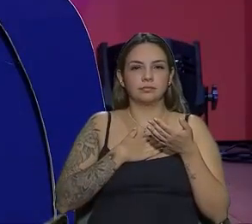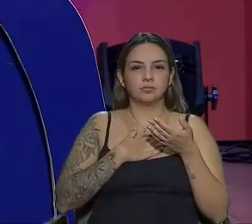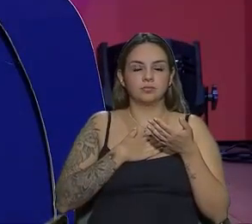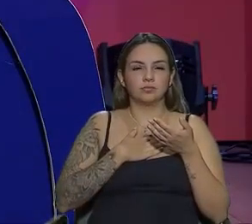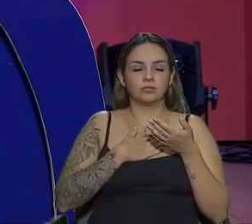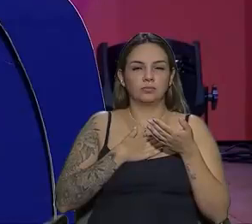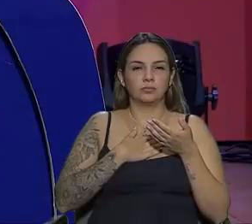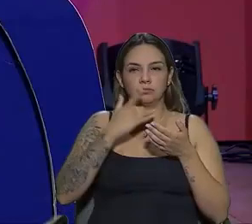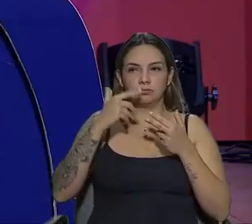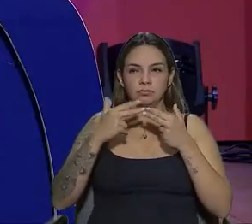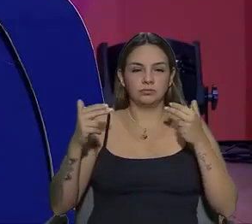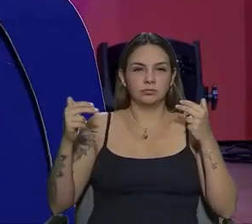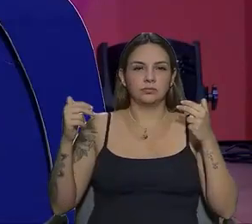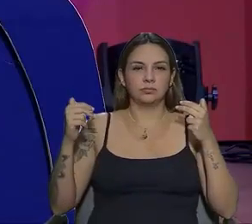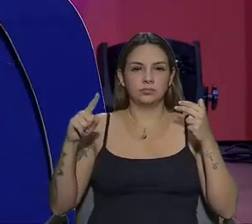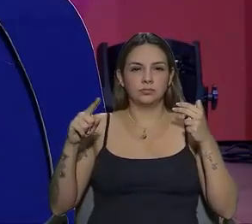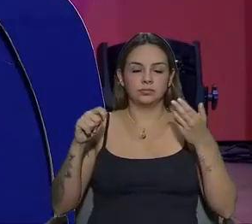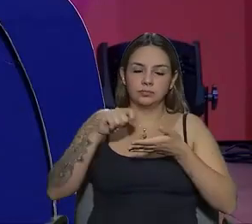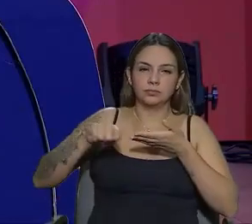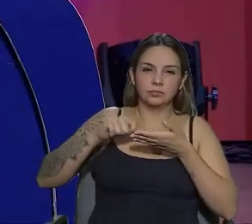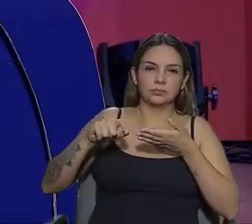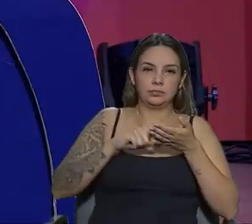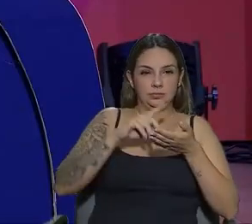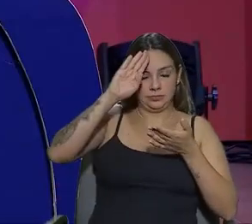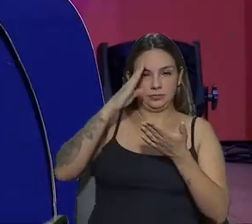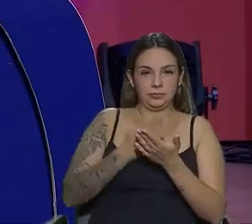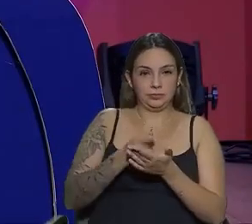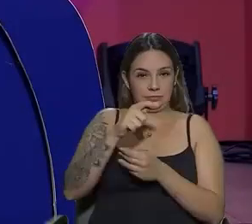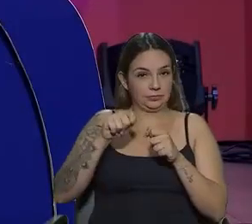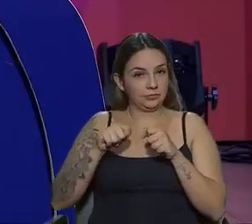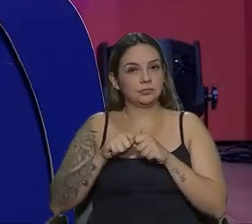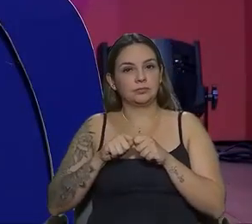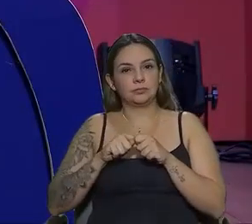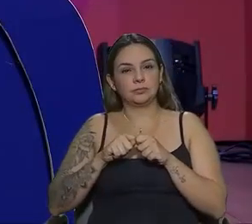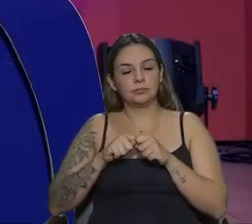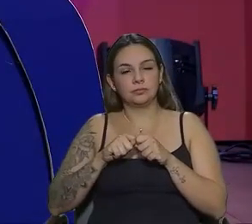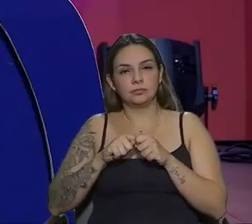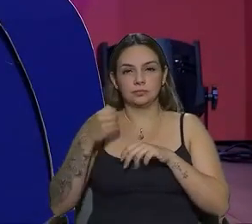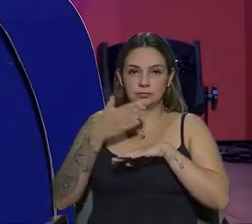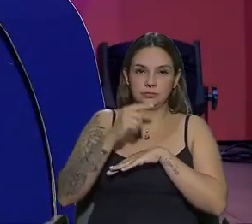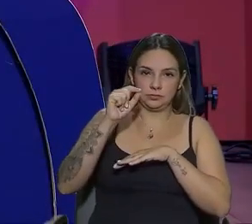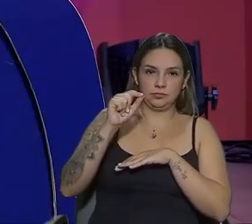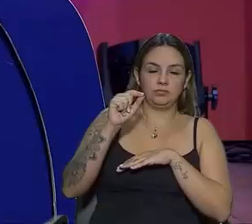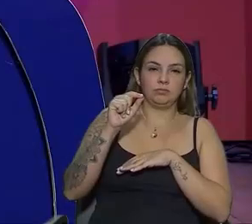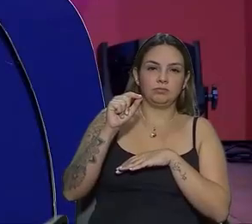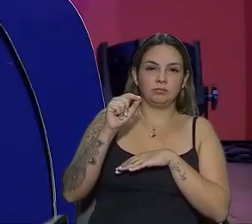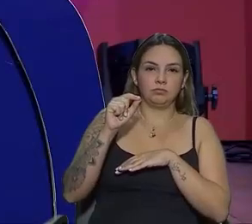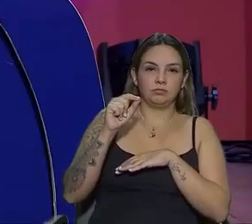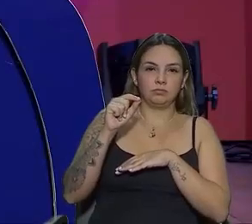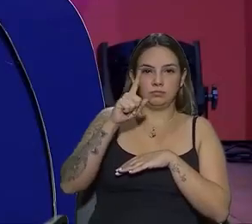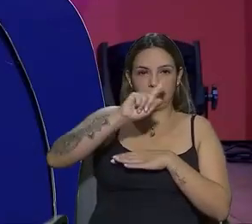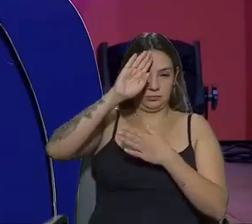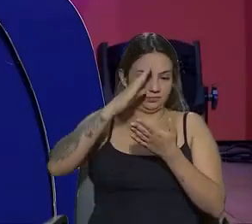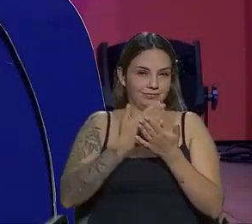E aí entra uma outra questão, que é o escritor tem que acreditar naquilo que ele está fazendo, então entra aí um pouco de narcisismo, né? Porque